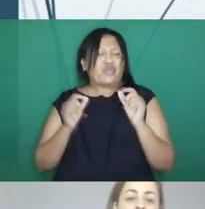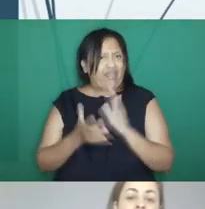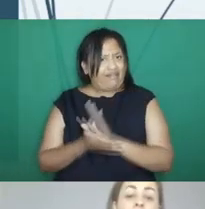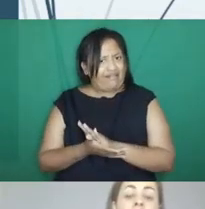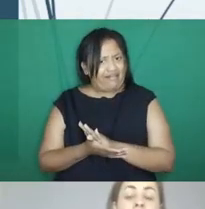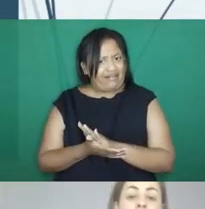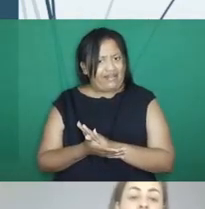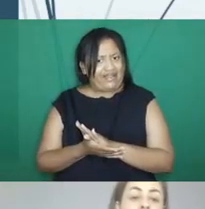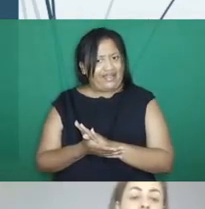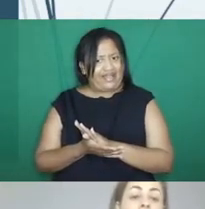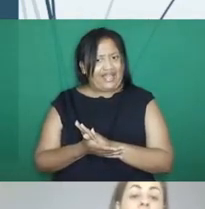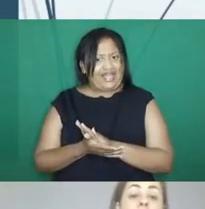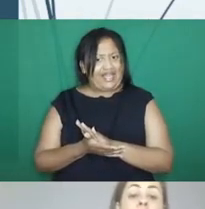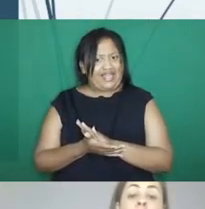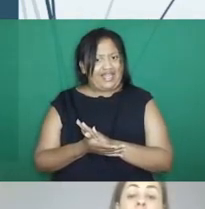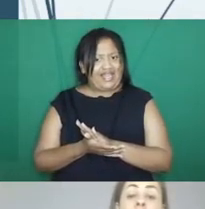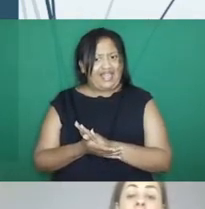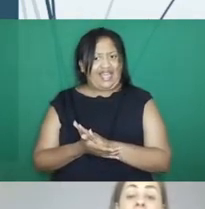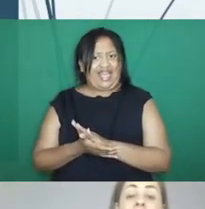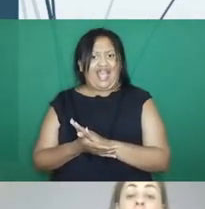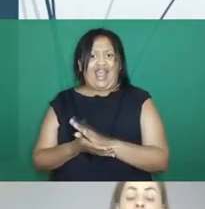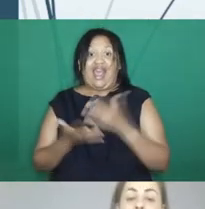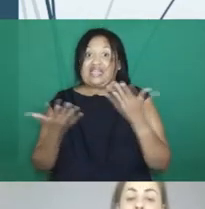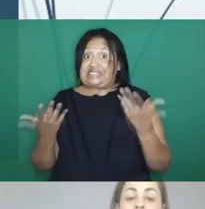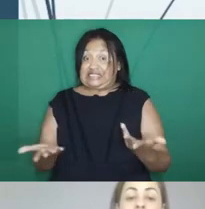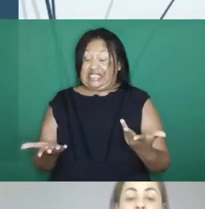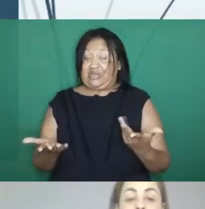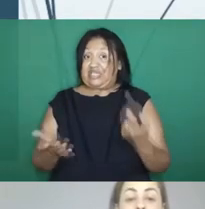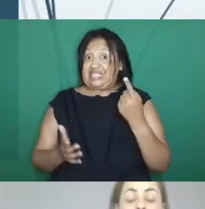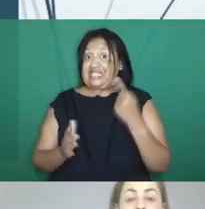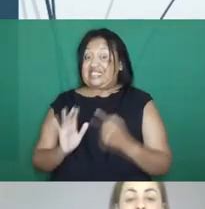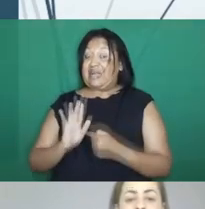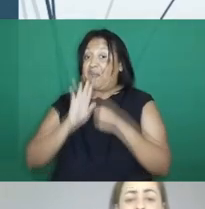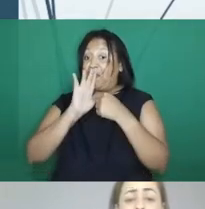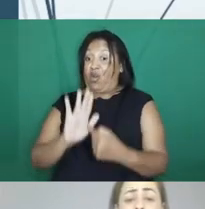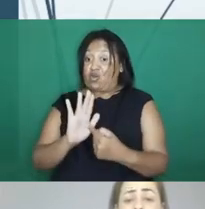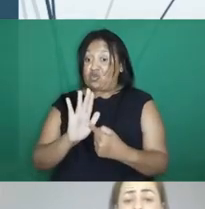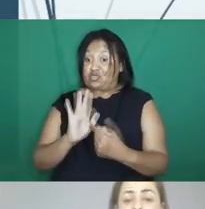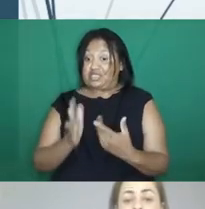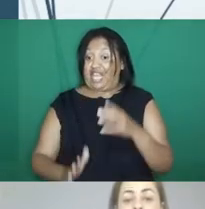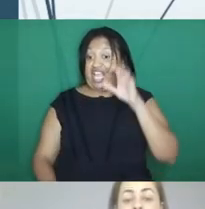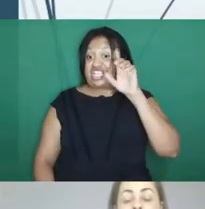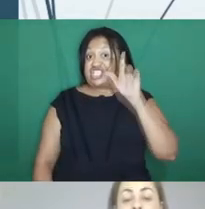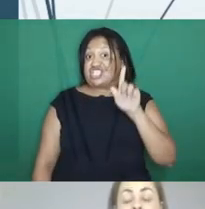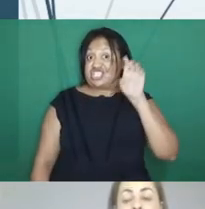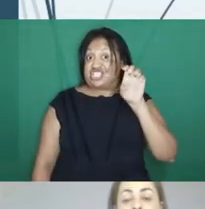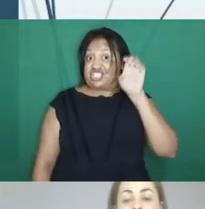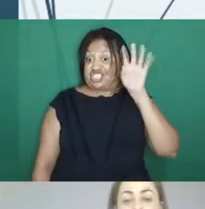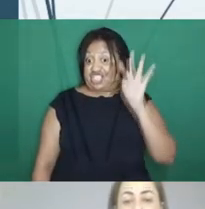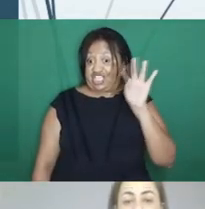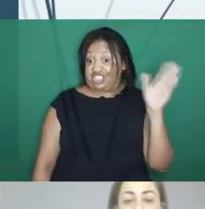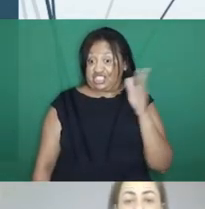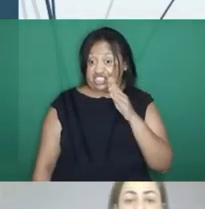aqui do que gente a going to get essa expressão quieto ela